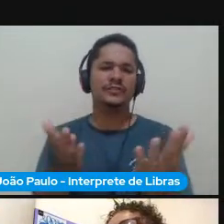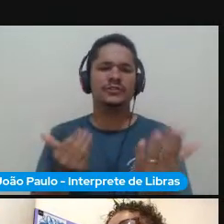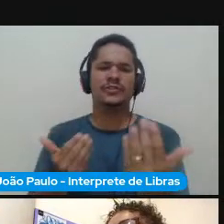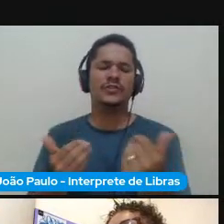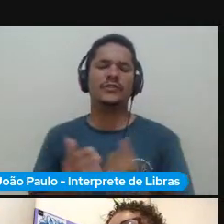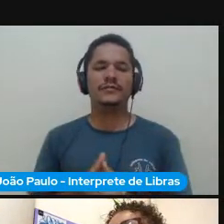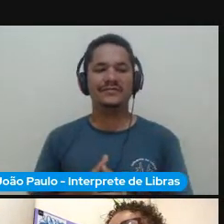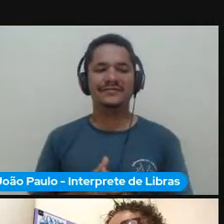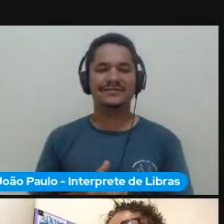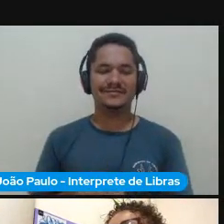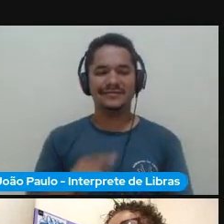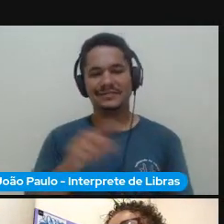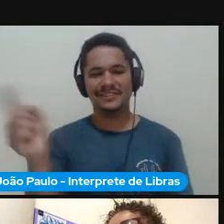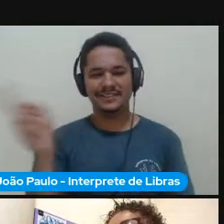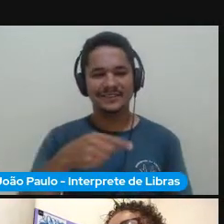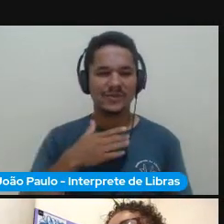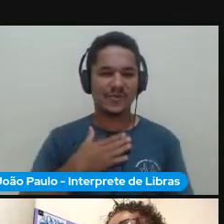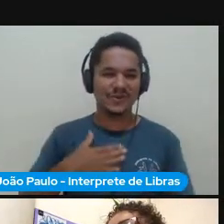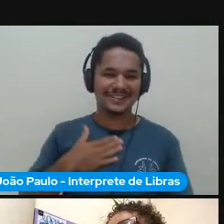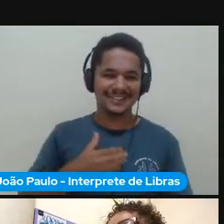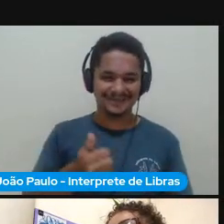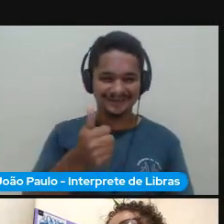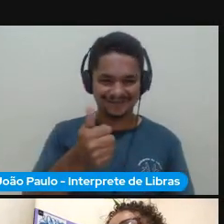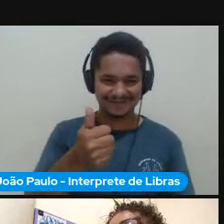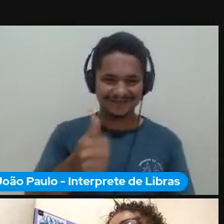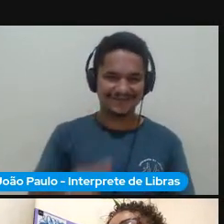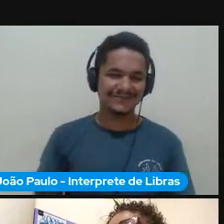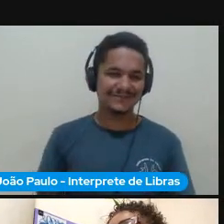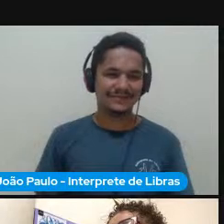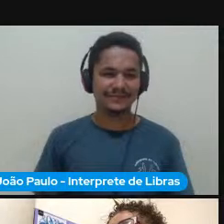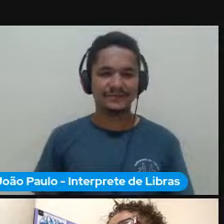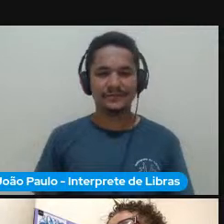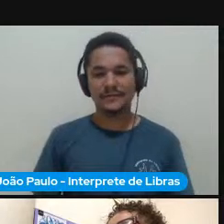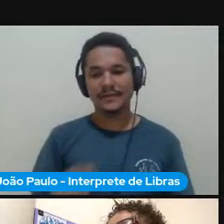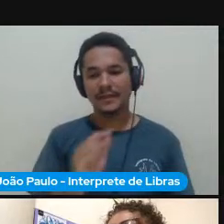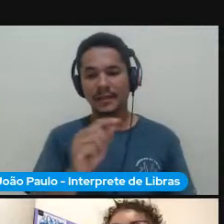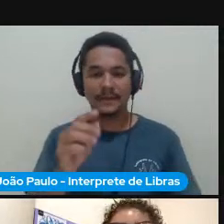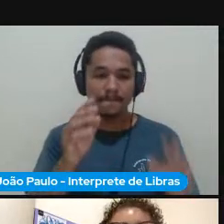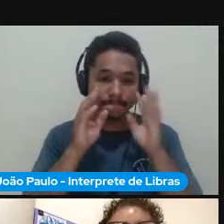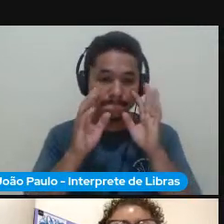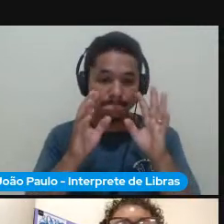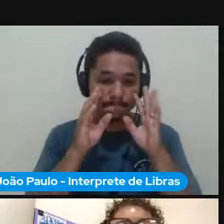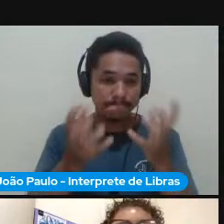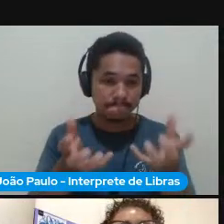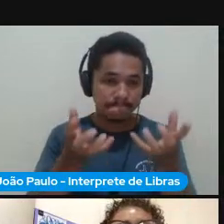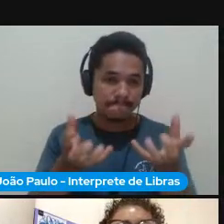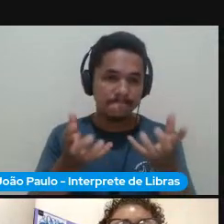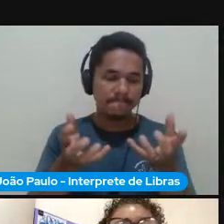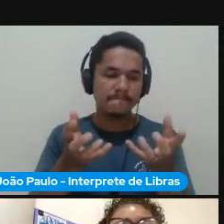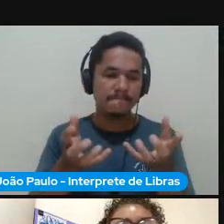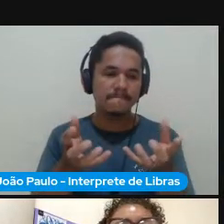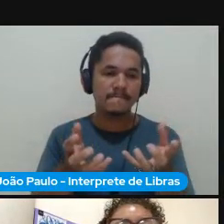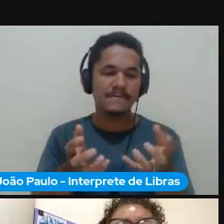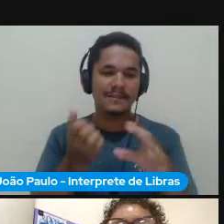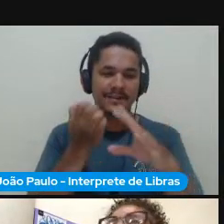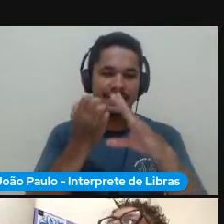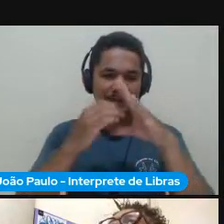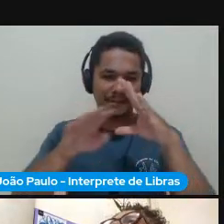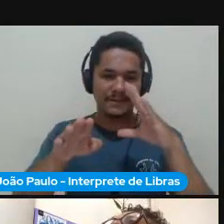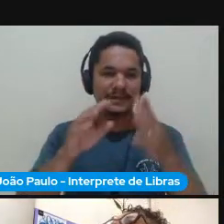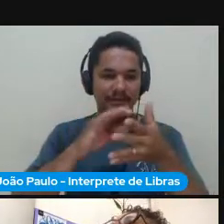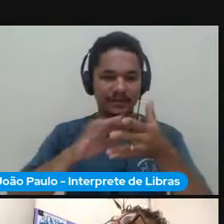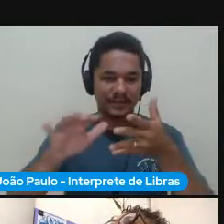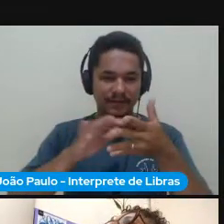Vai ser um prazer ter vocês aqui, tá bom? Os interessados, o conselho é CM, o e-mail eu vou deixar escrito lá,